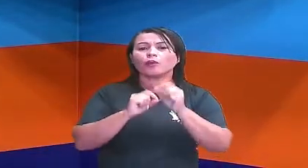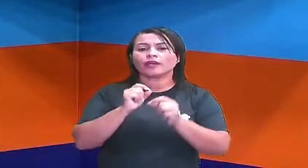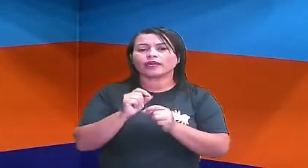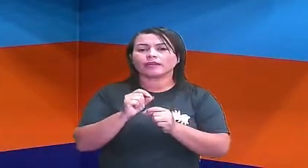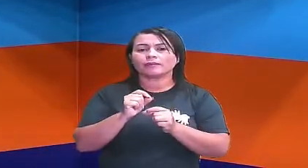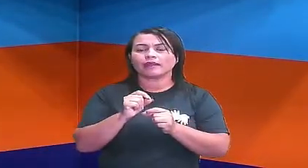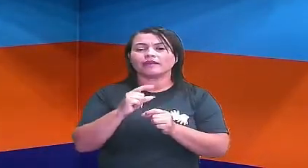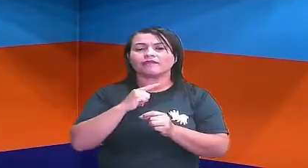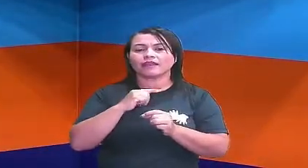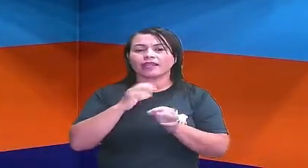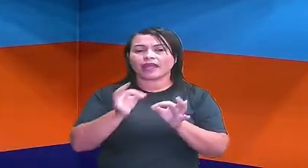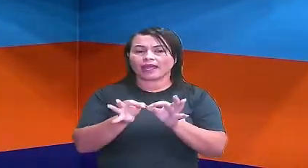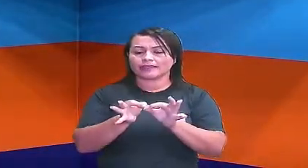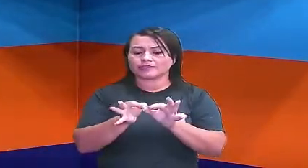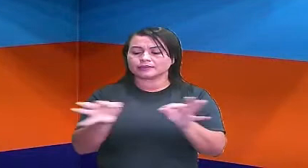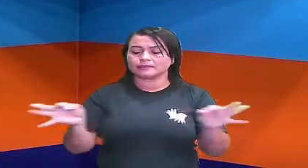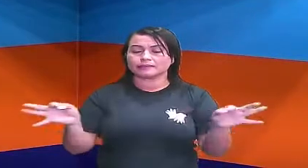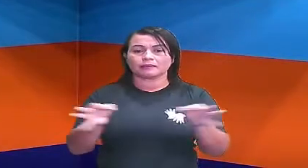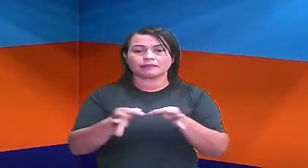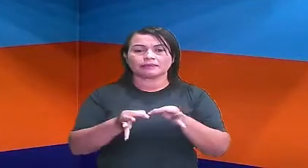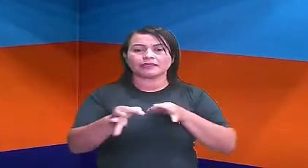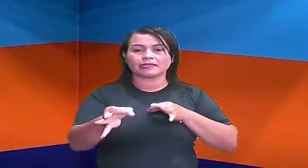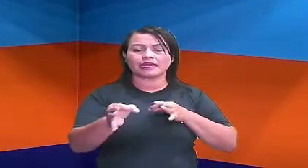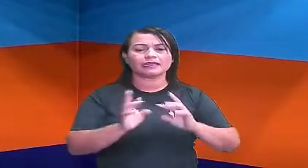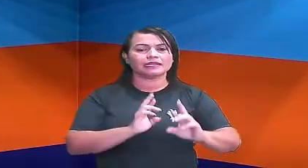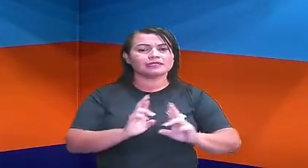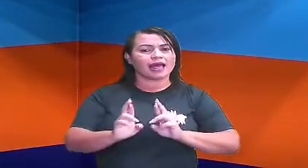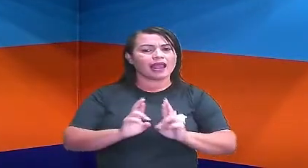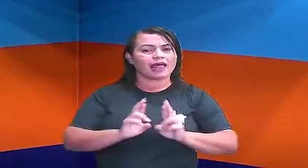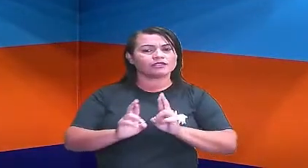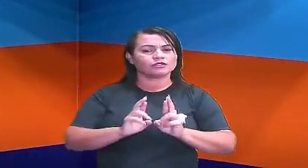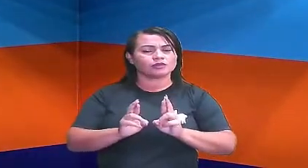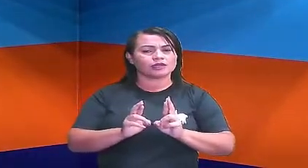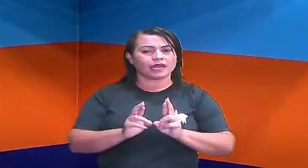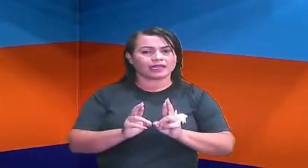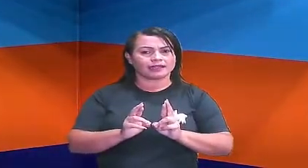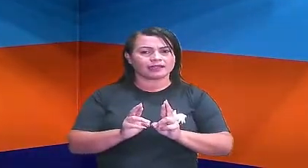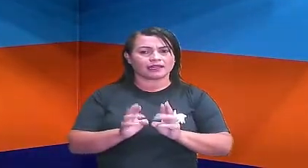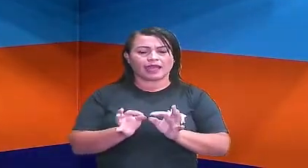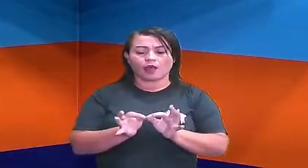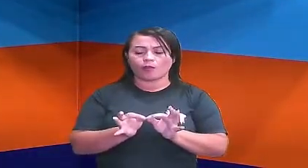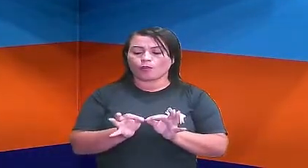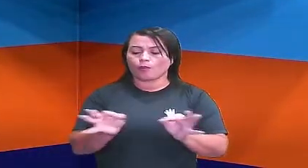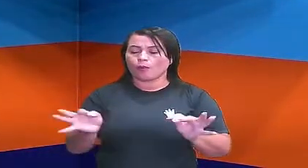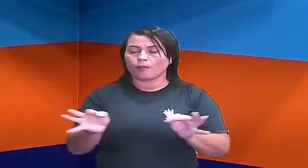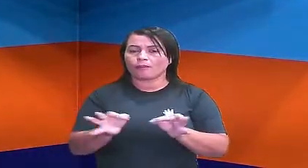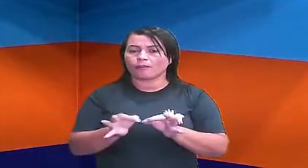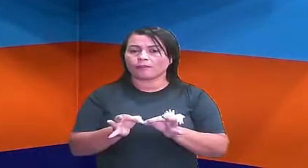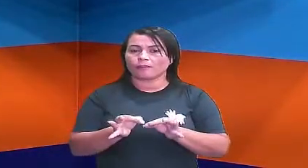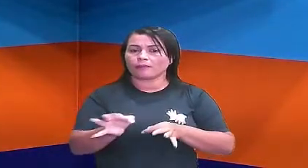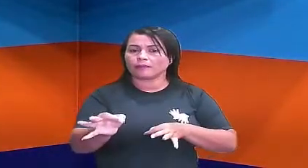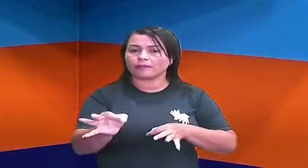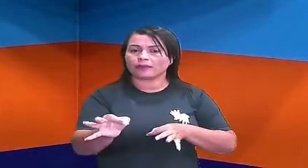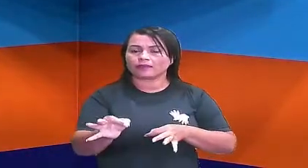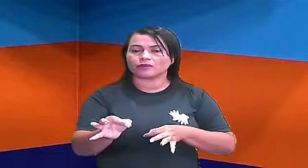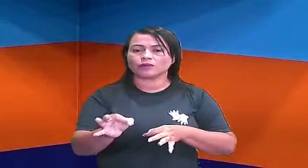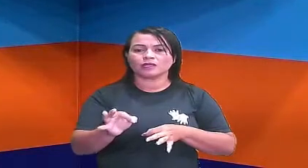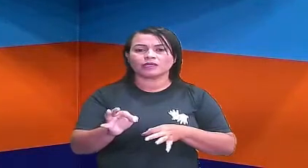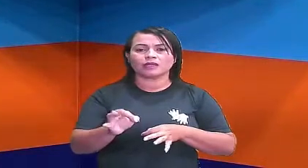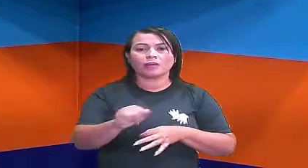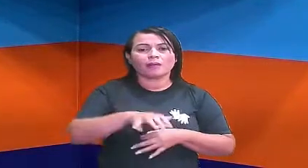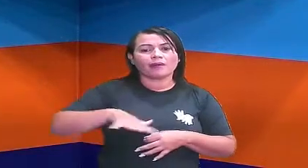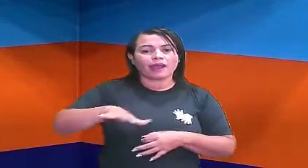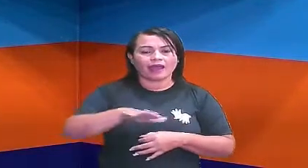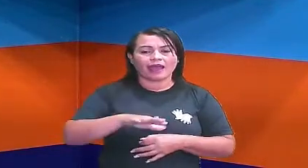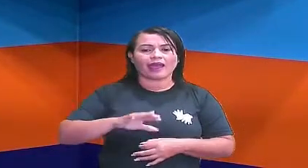as medidas, né, relacionadas ao comprimento. Para a área, vai ser elevado ao quadrado. Para o